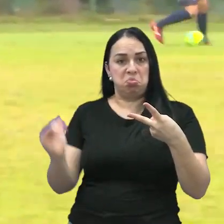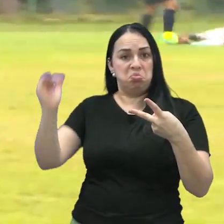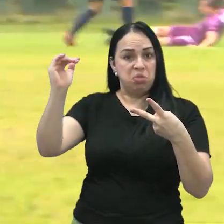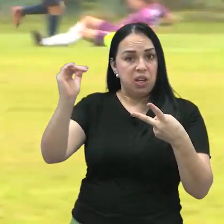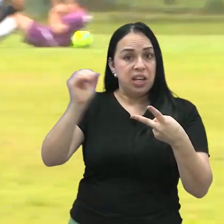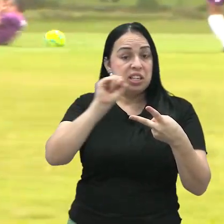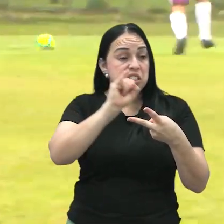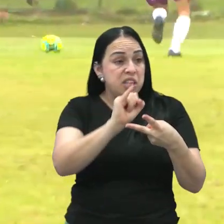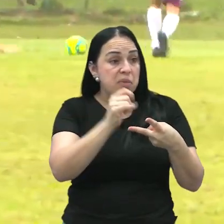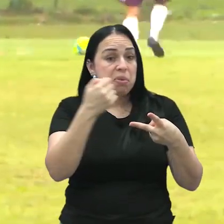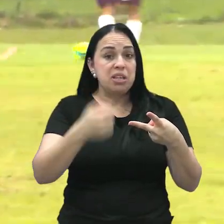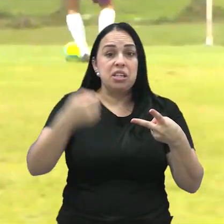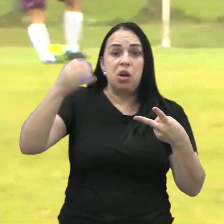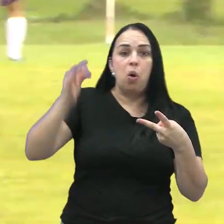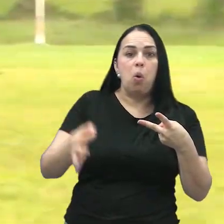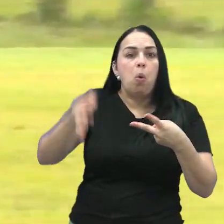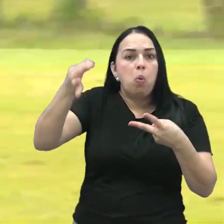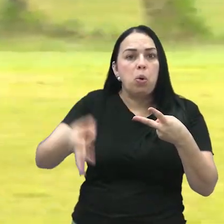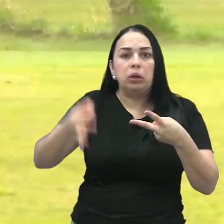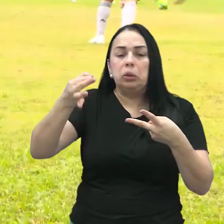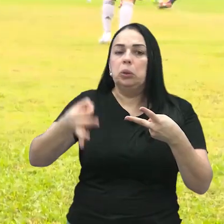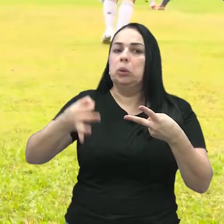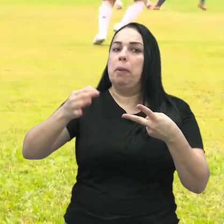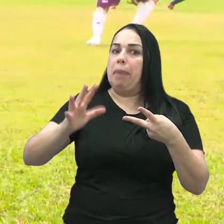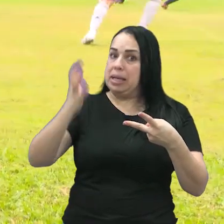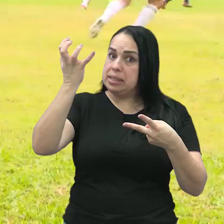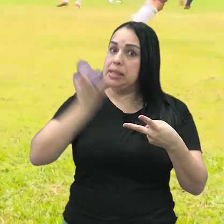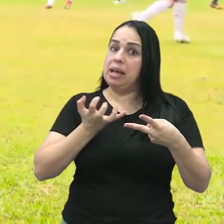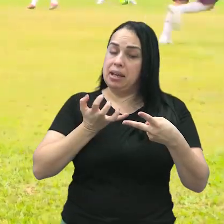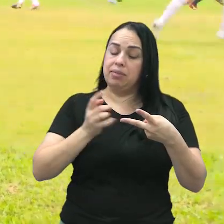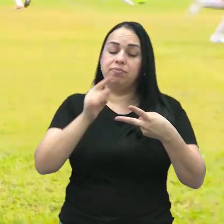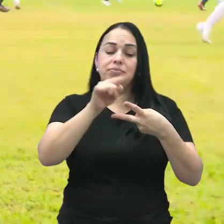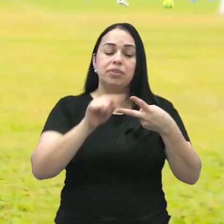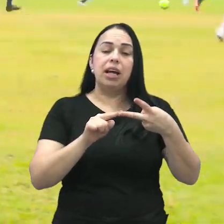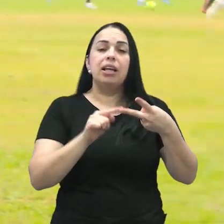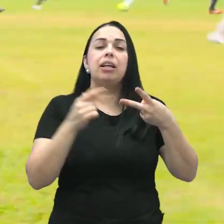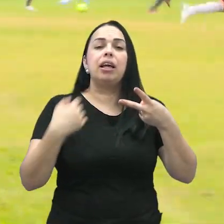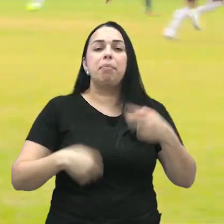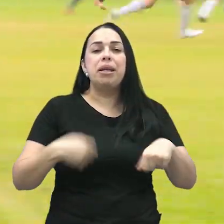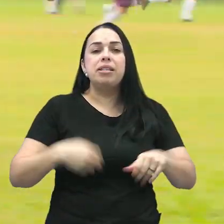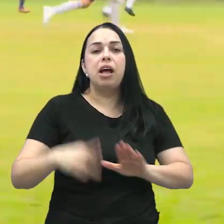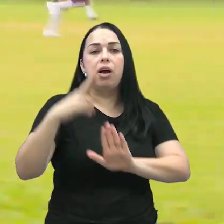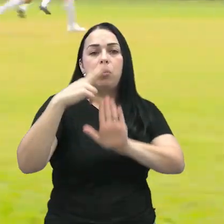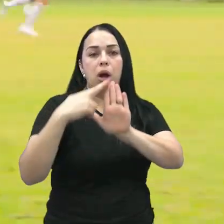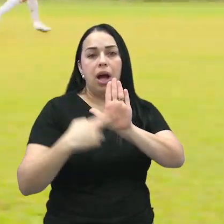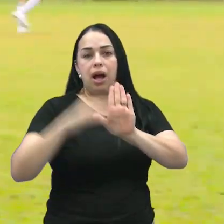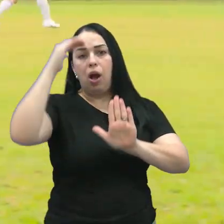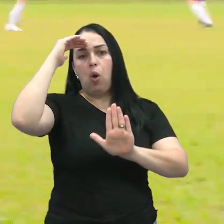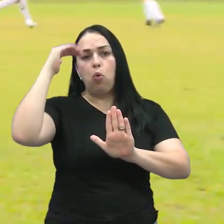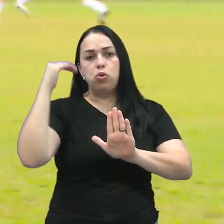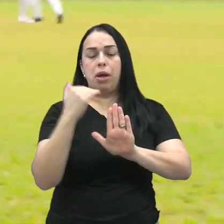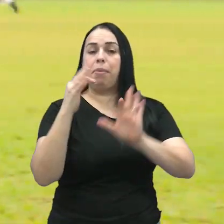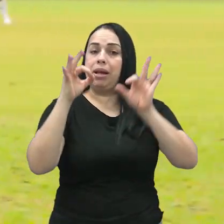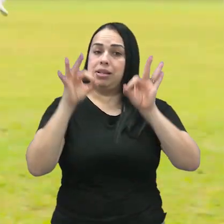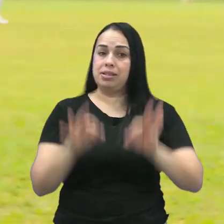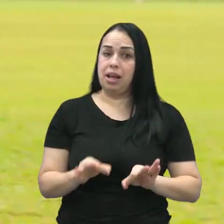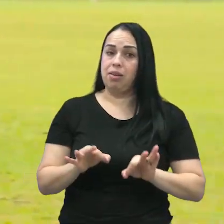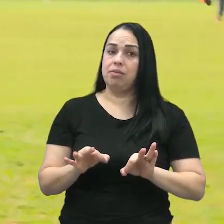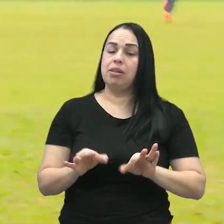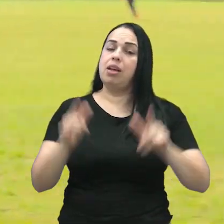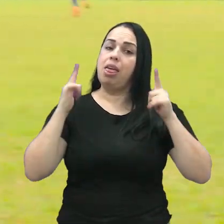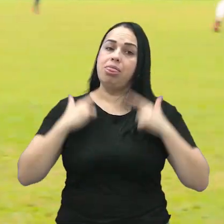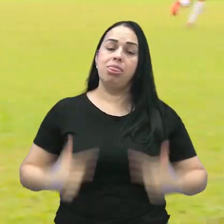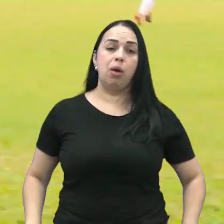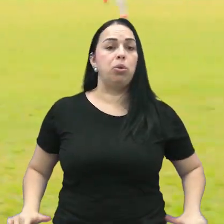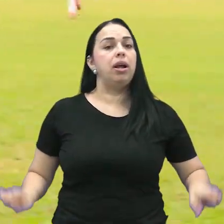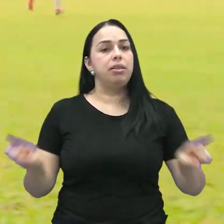quando o caso precisar de um julgamento mais amplo. O objetivo é assegurar que as regras sejam cumpridas de forma justa e